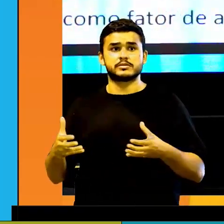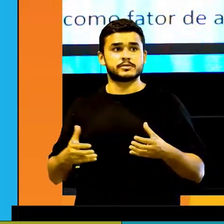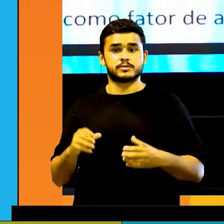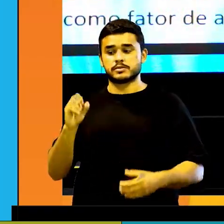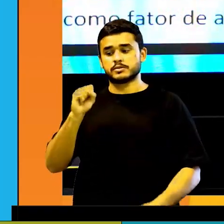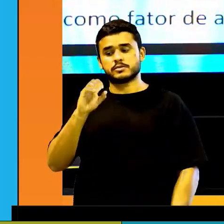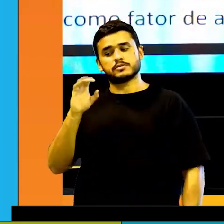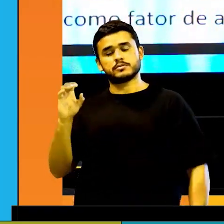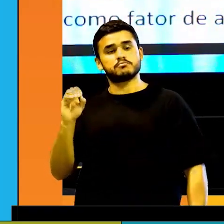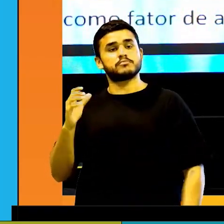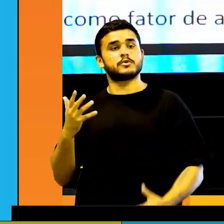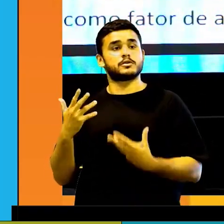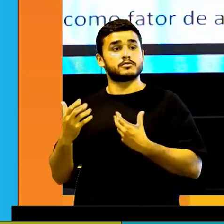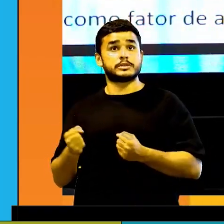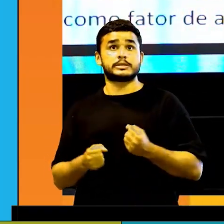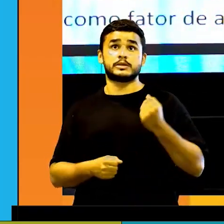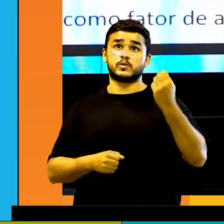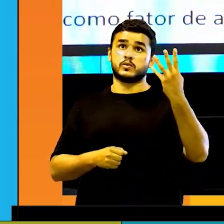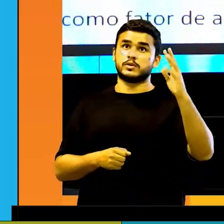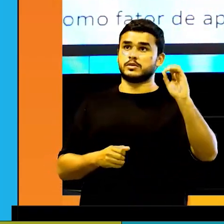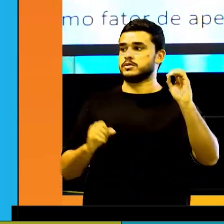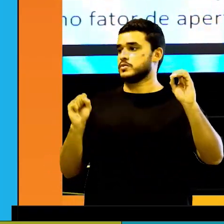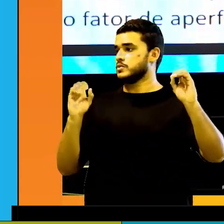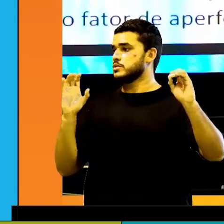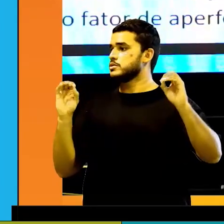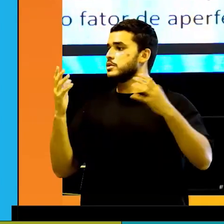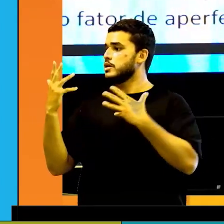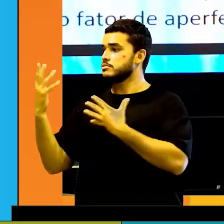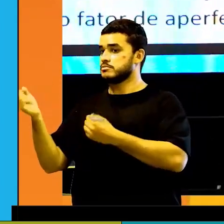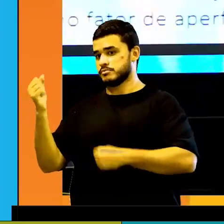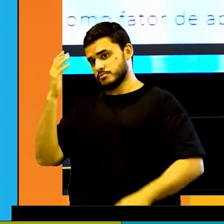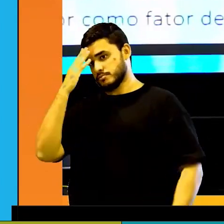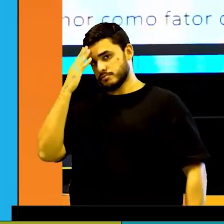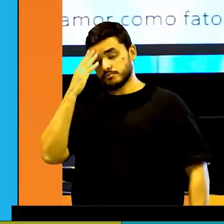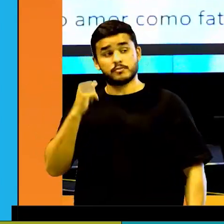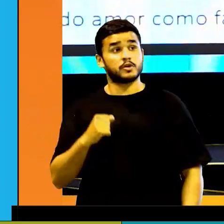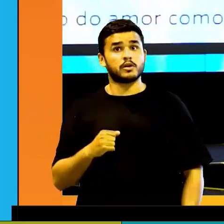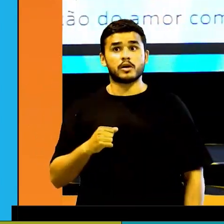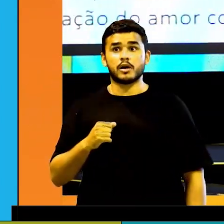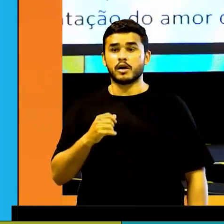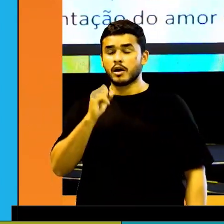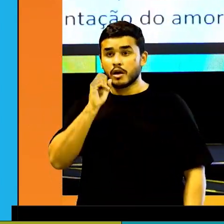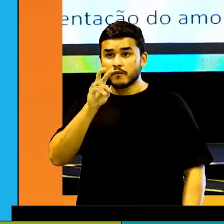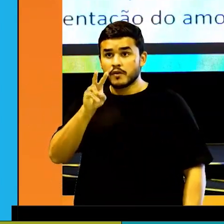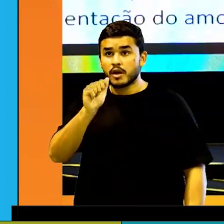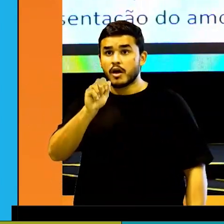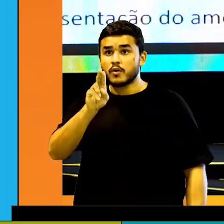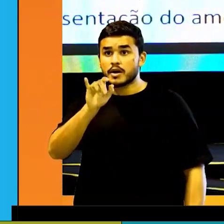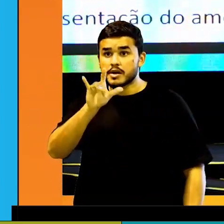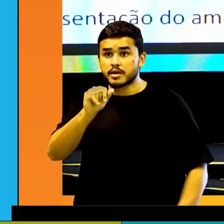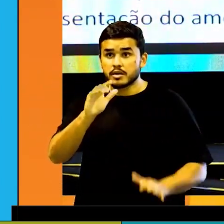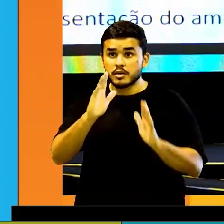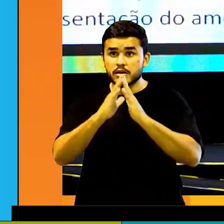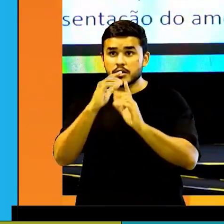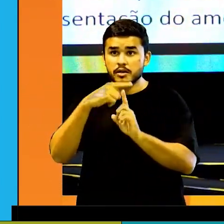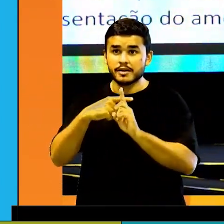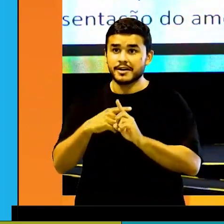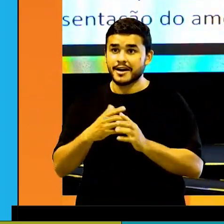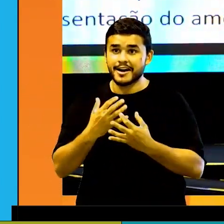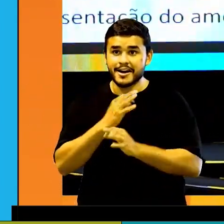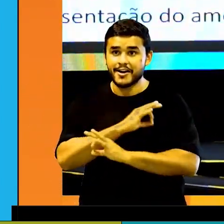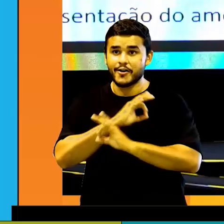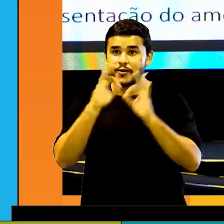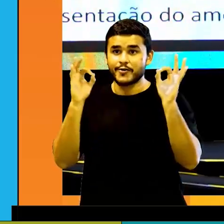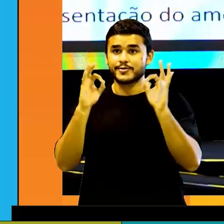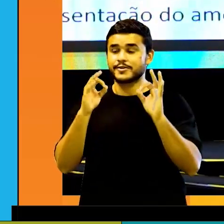Aí ele 80, né, para 40, tá certo, eu topo. Quando ele entra na igreja, que vê que a Aurélia, ele, poxa, vou unir o útil ao